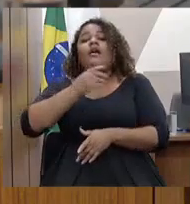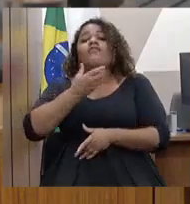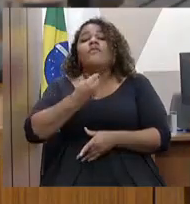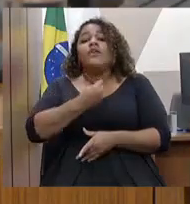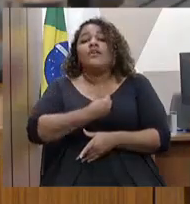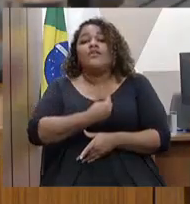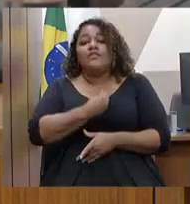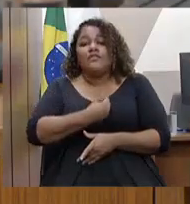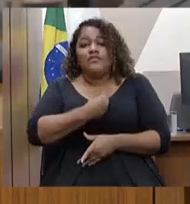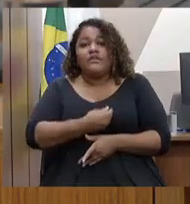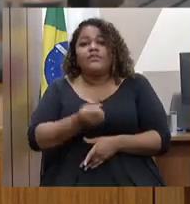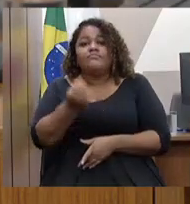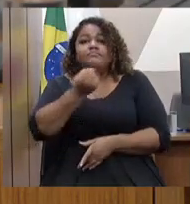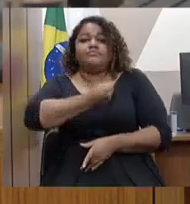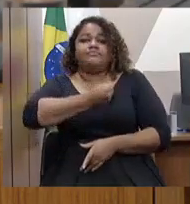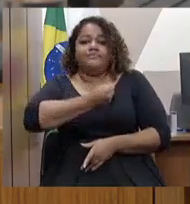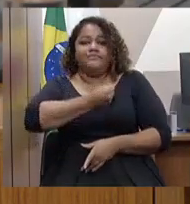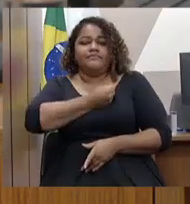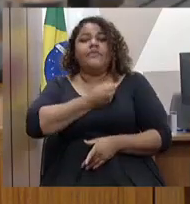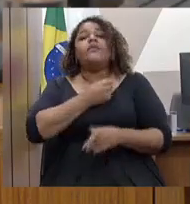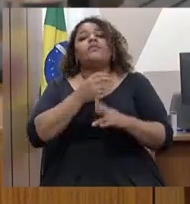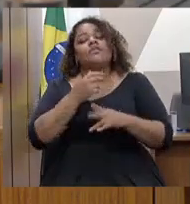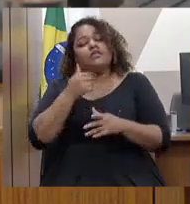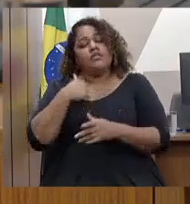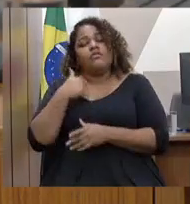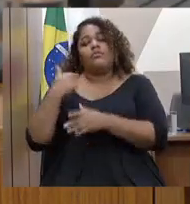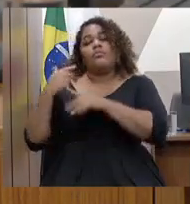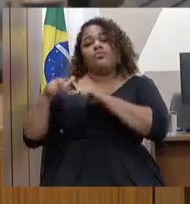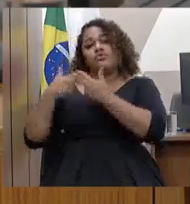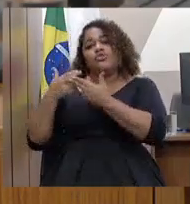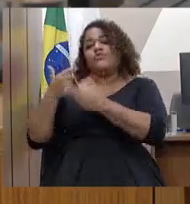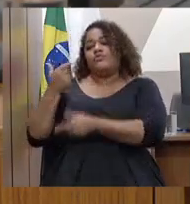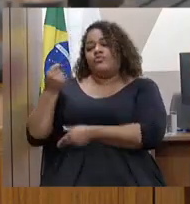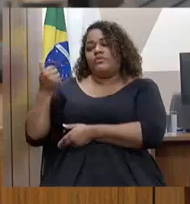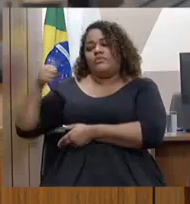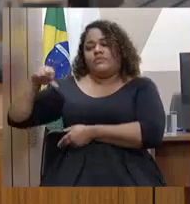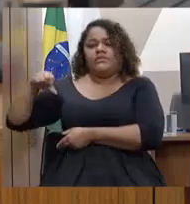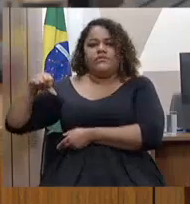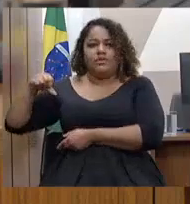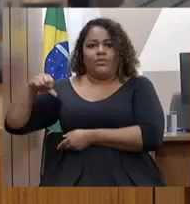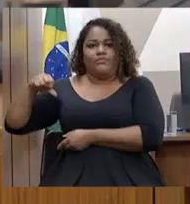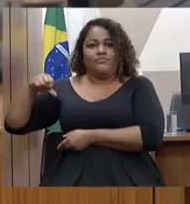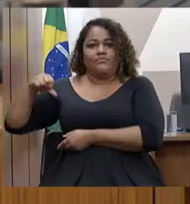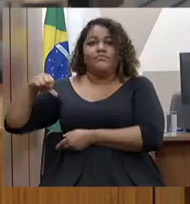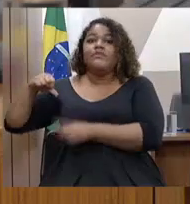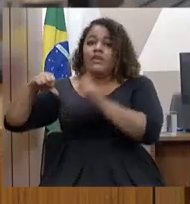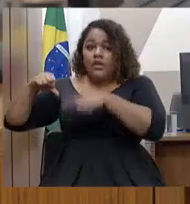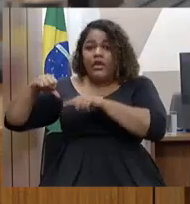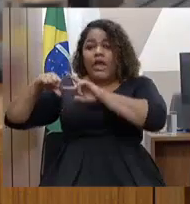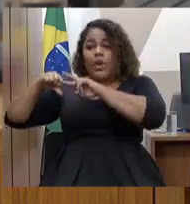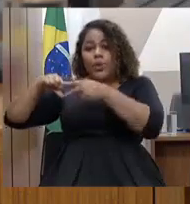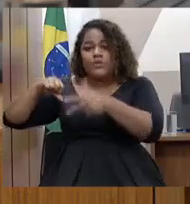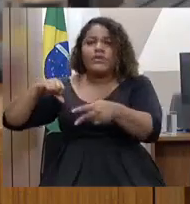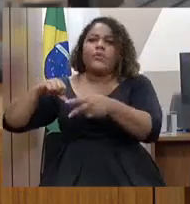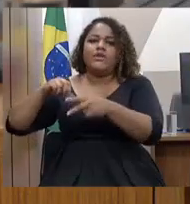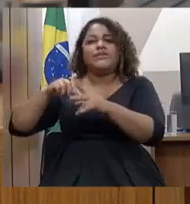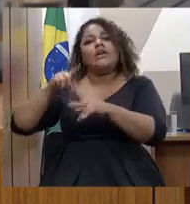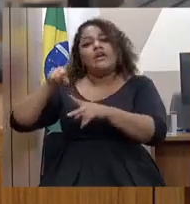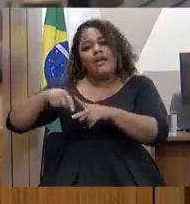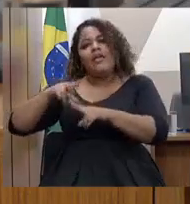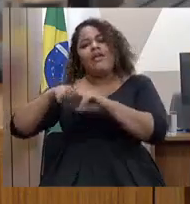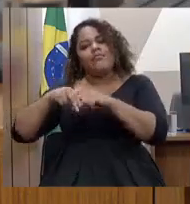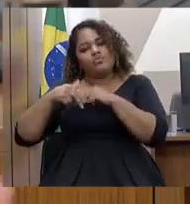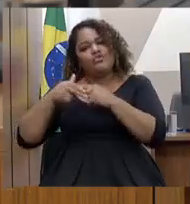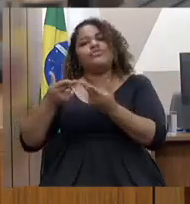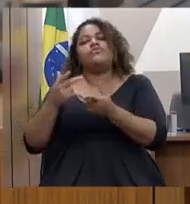2019 e não tenho dúvida que tem vínculo tem casa tem traços aí com a questão